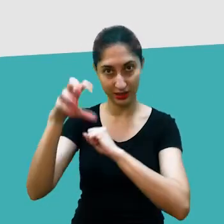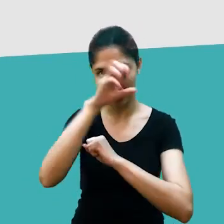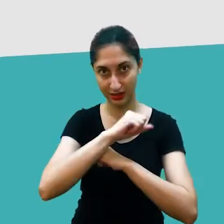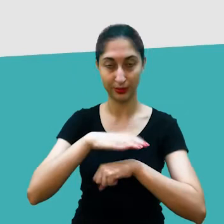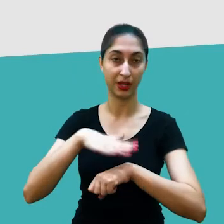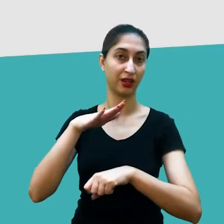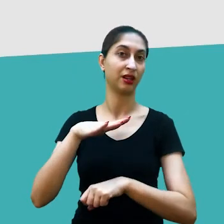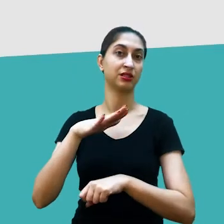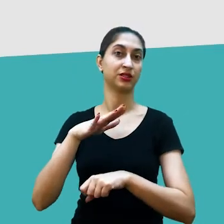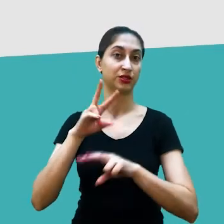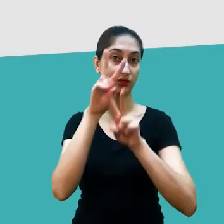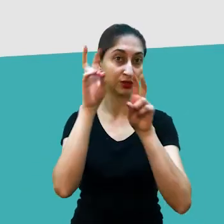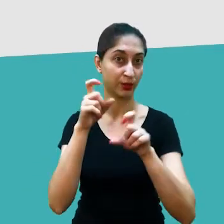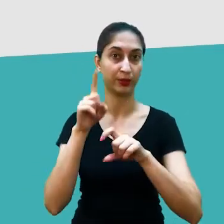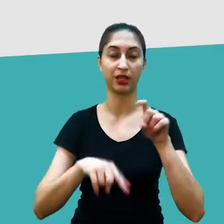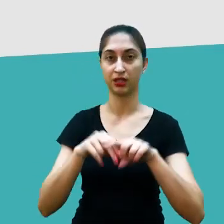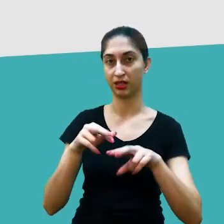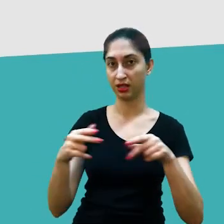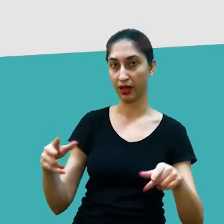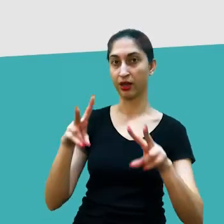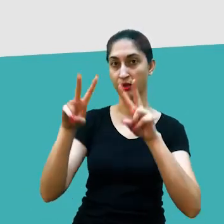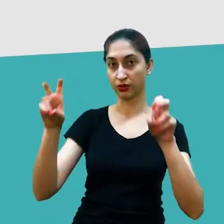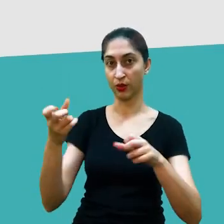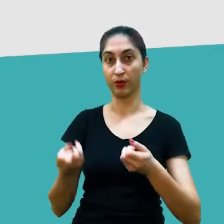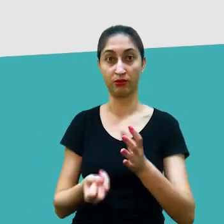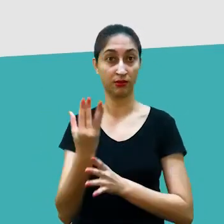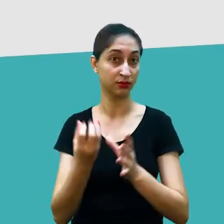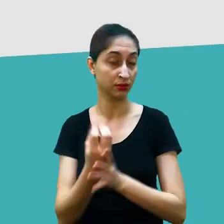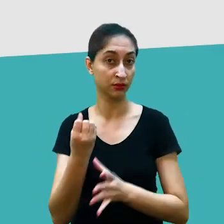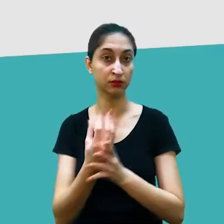mais sobre esses materiais, essas origens, e outro,